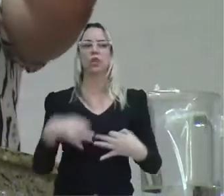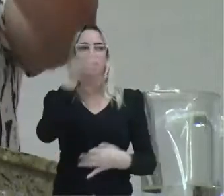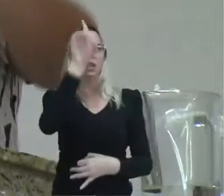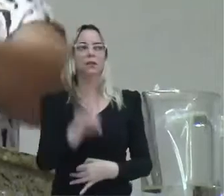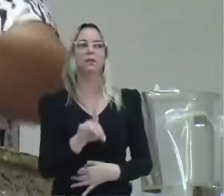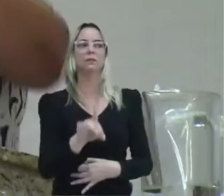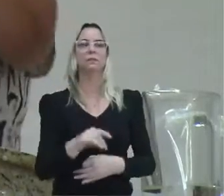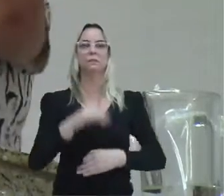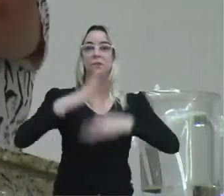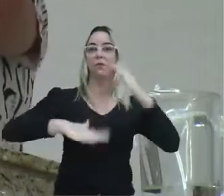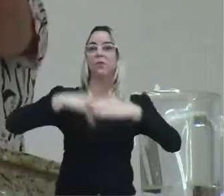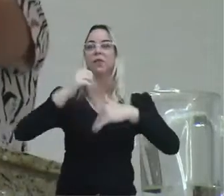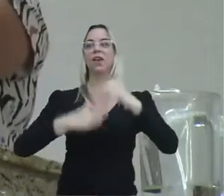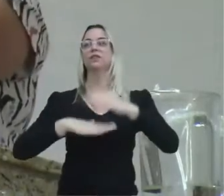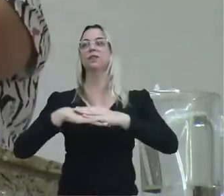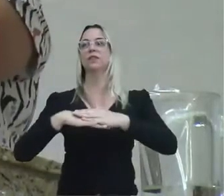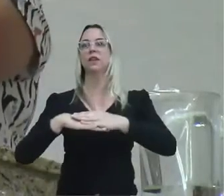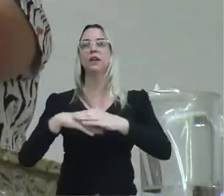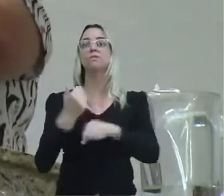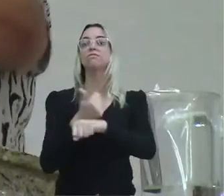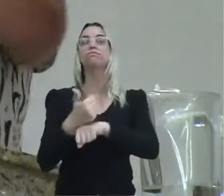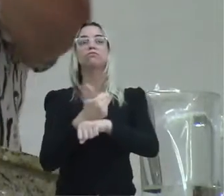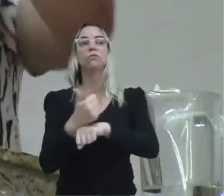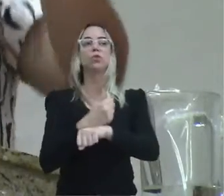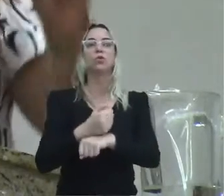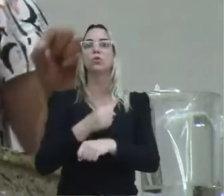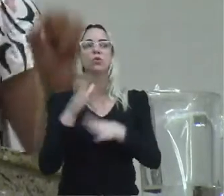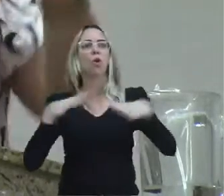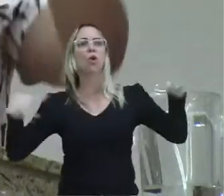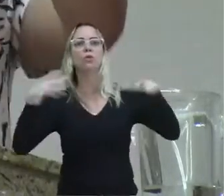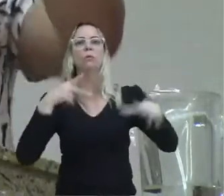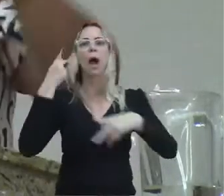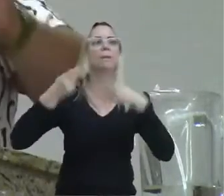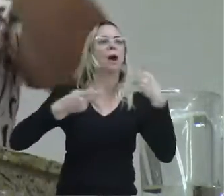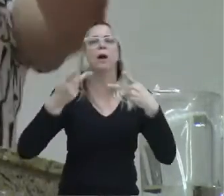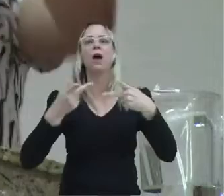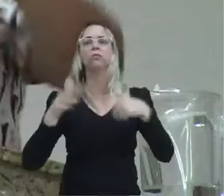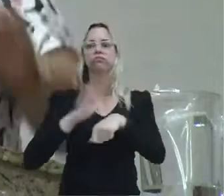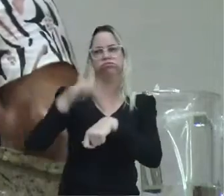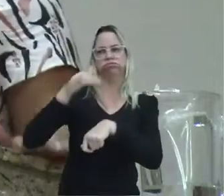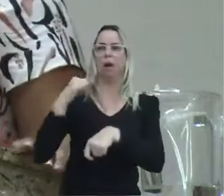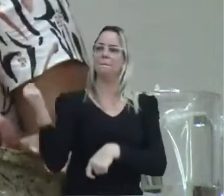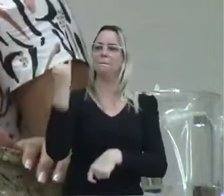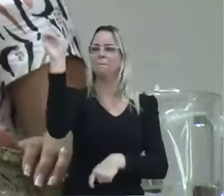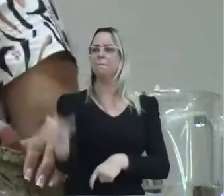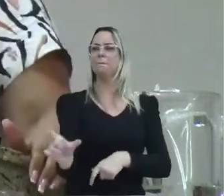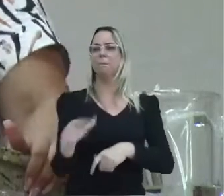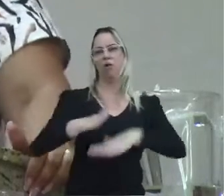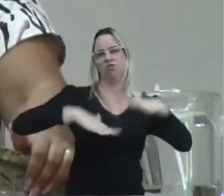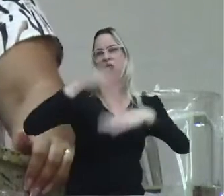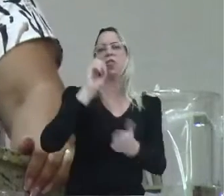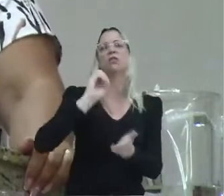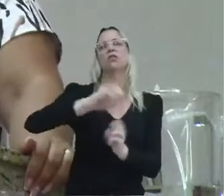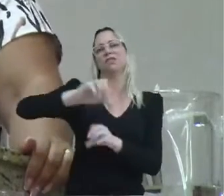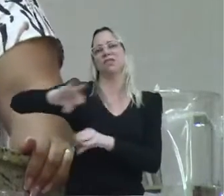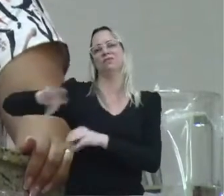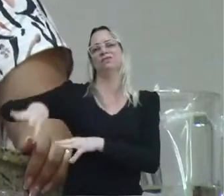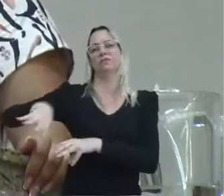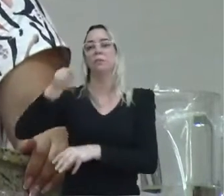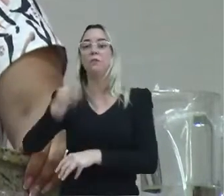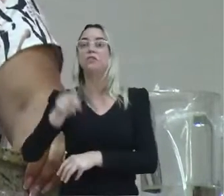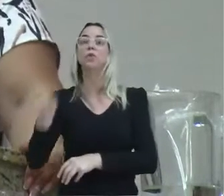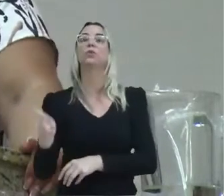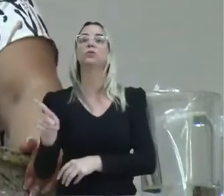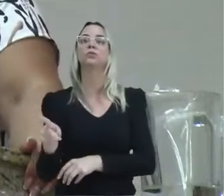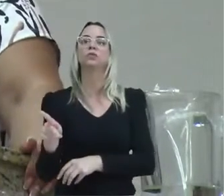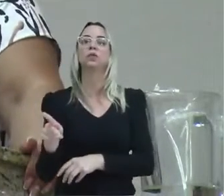Os profissionais na boca de todo mundo devem ser o mais valorizado, é o profissional da educação.